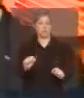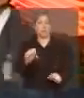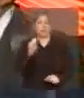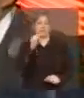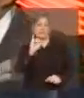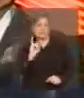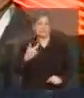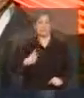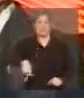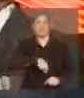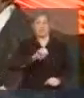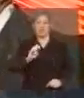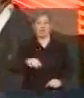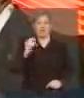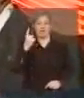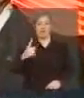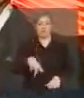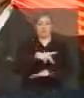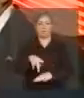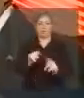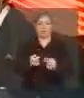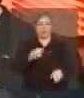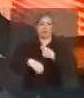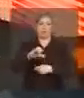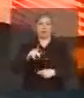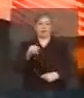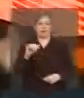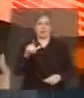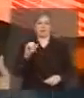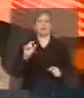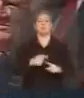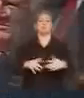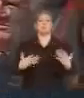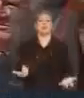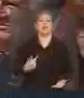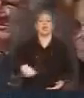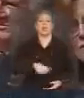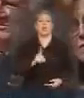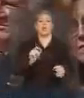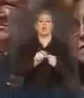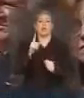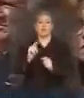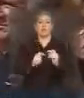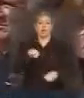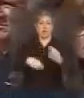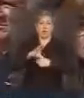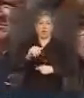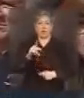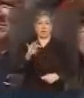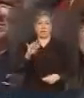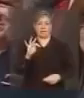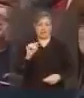nós éramos um país de economia capitalista, por que a gente não adotava uma política capitalista para